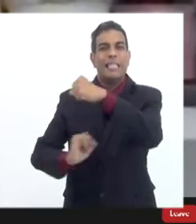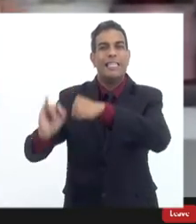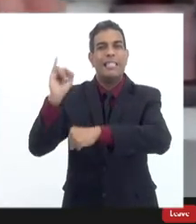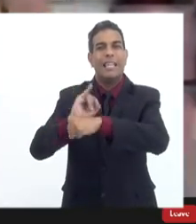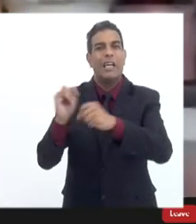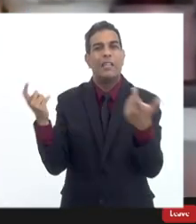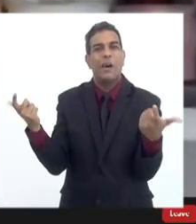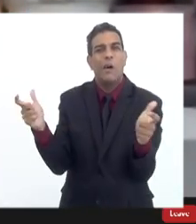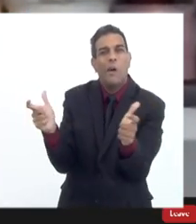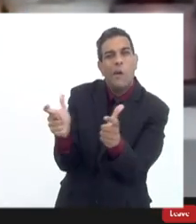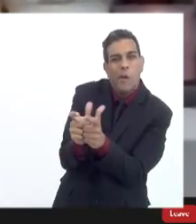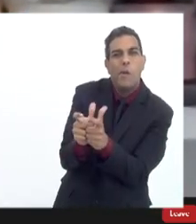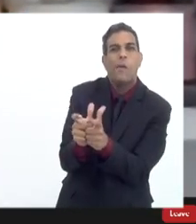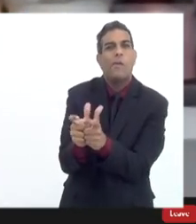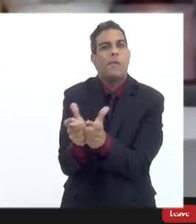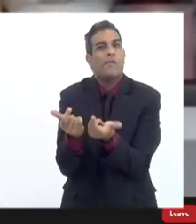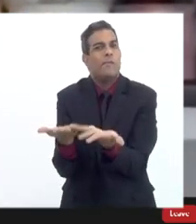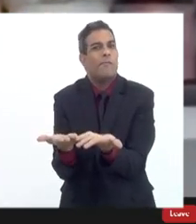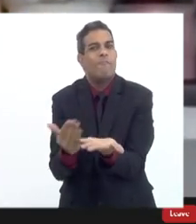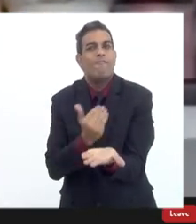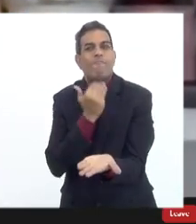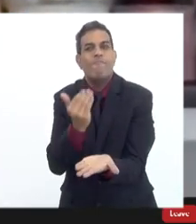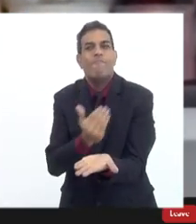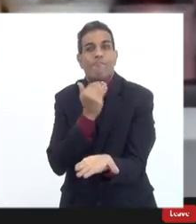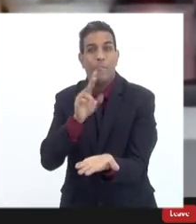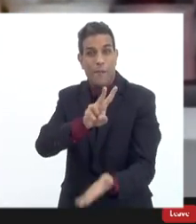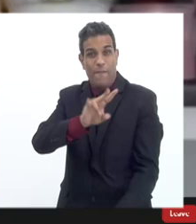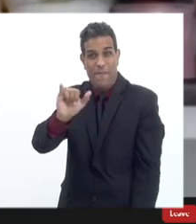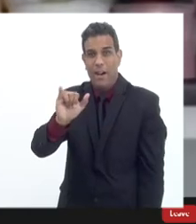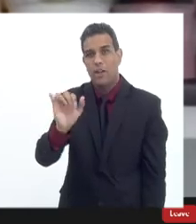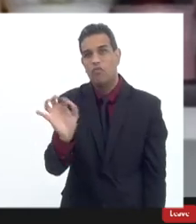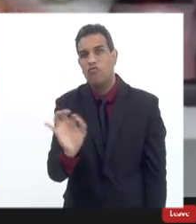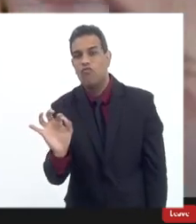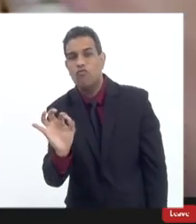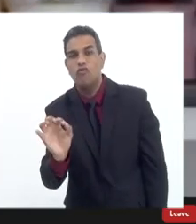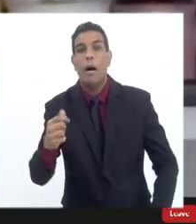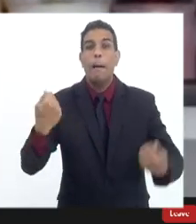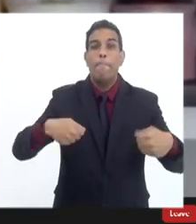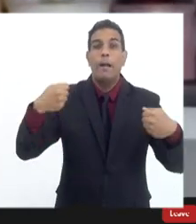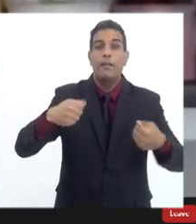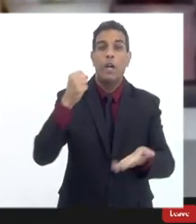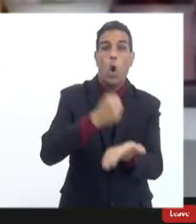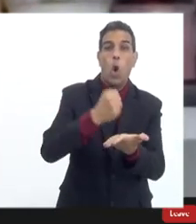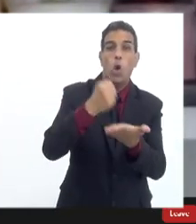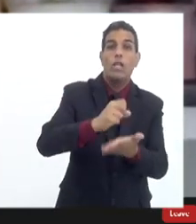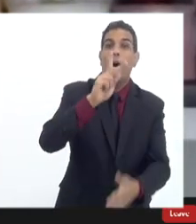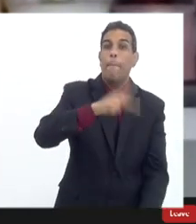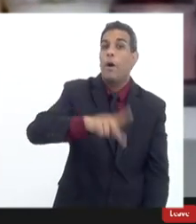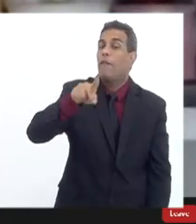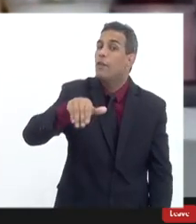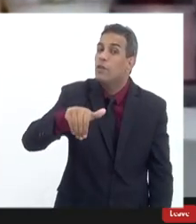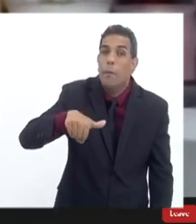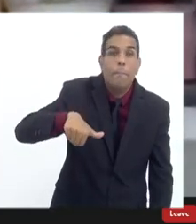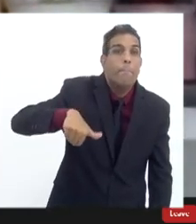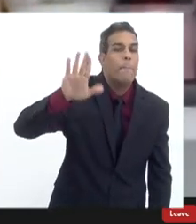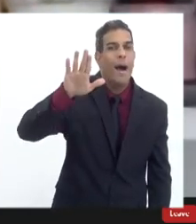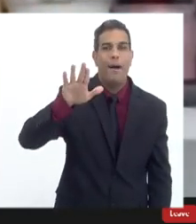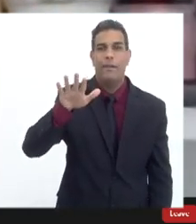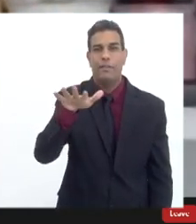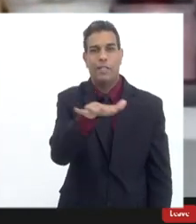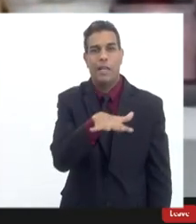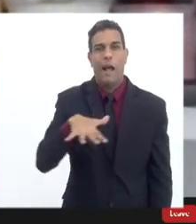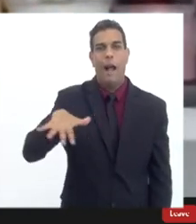Isso me parece que já está dado que não tem como acontecer. É preciso ter mais profissionais envolvidos nesses processos,